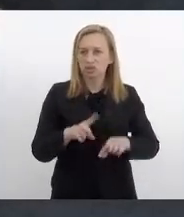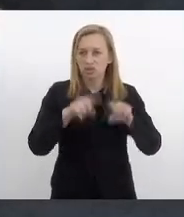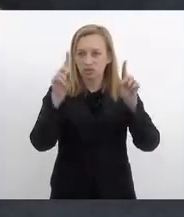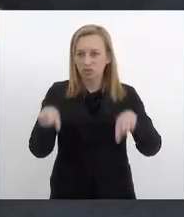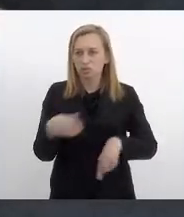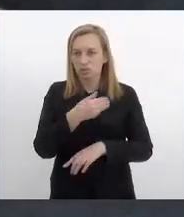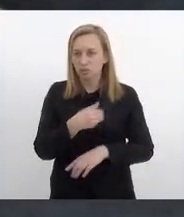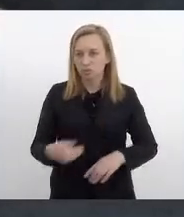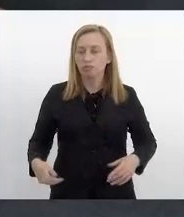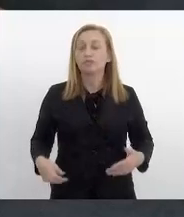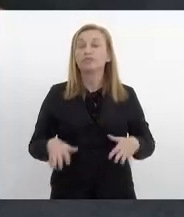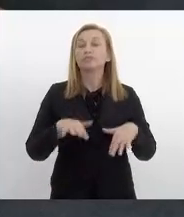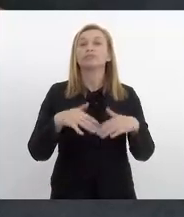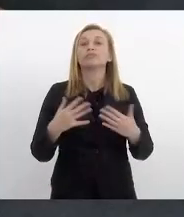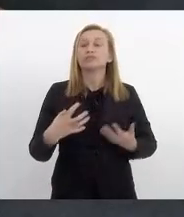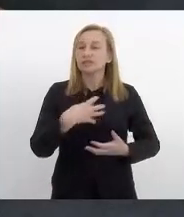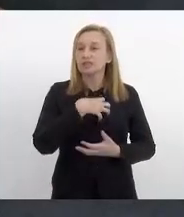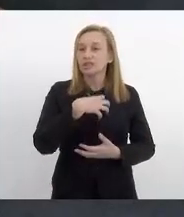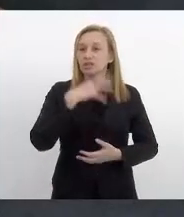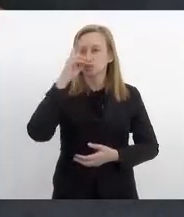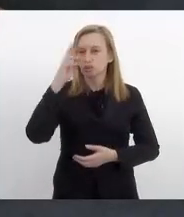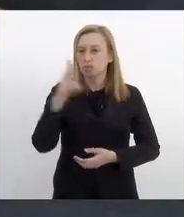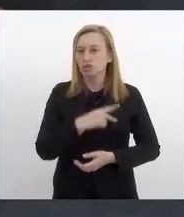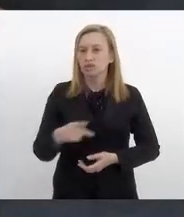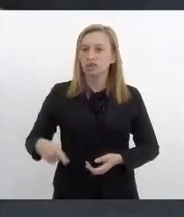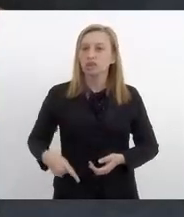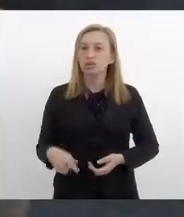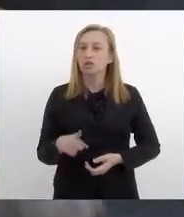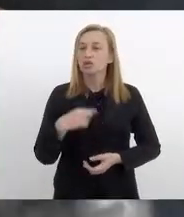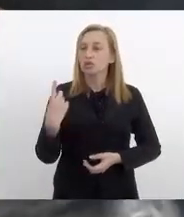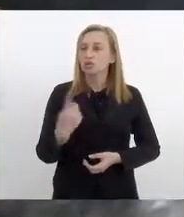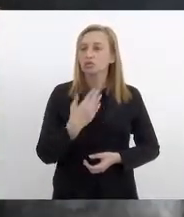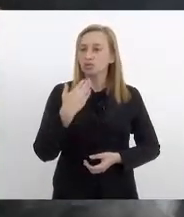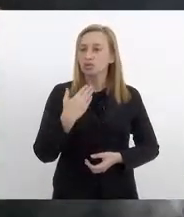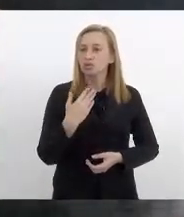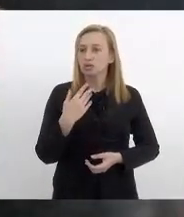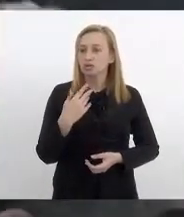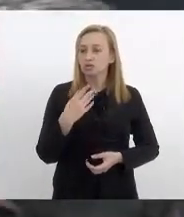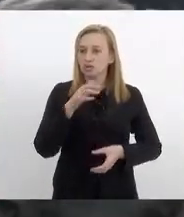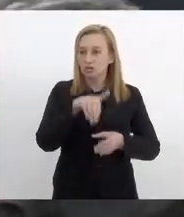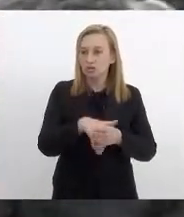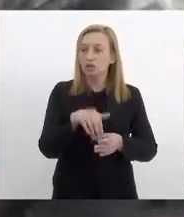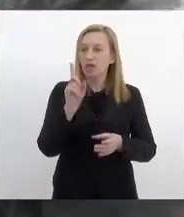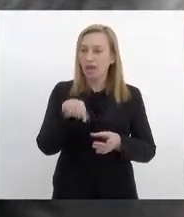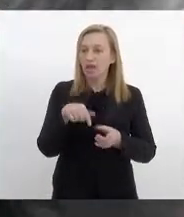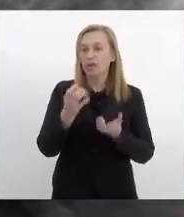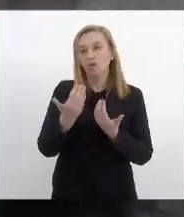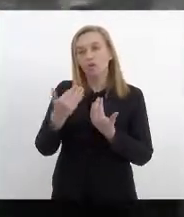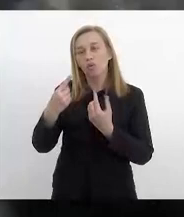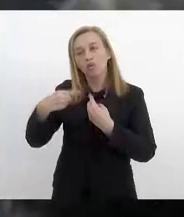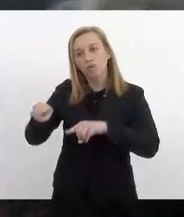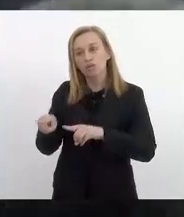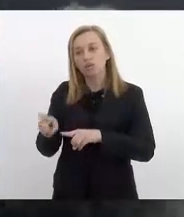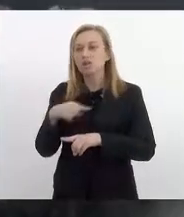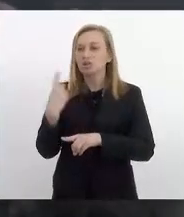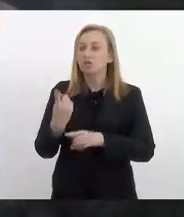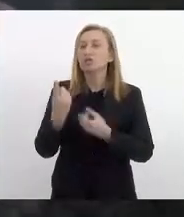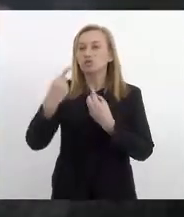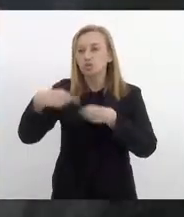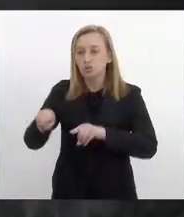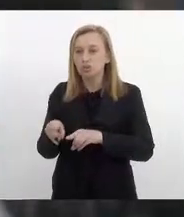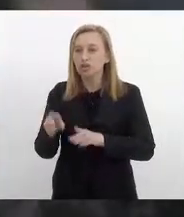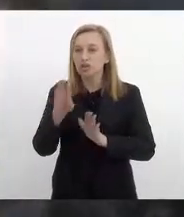servidores. Nesse sentido, senhor presidente, o nosso parecer é contrário. Somos contra